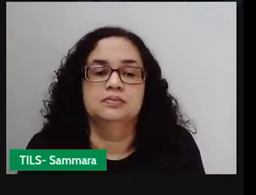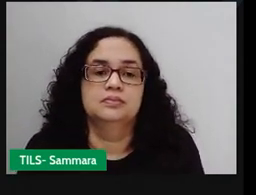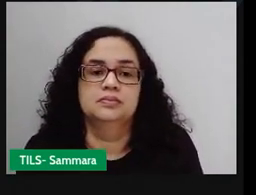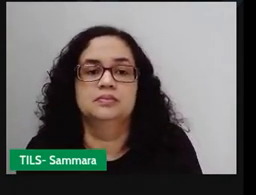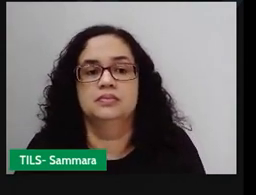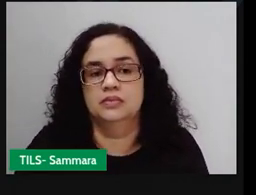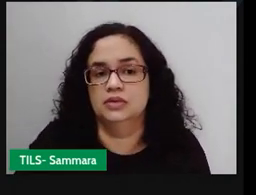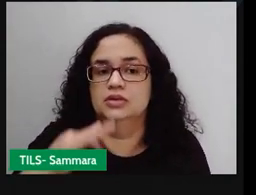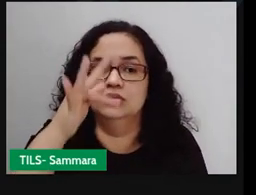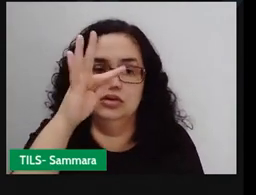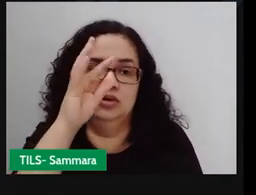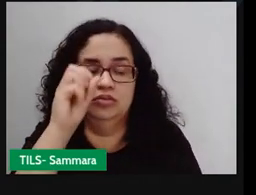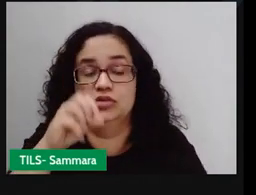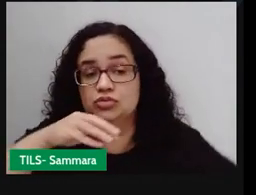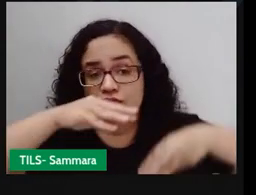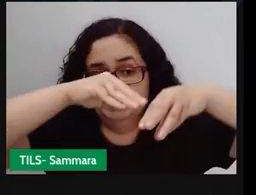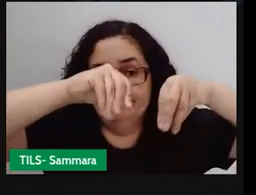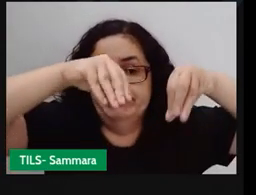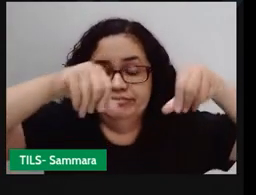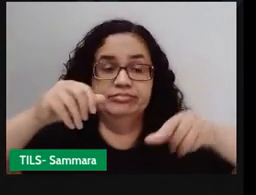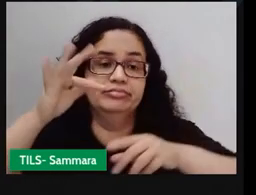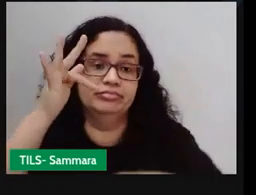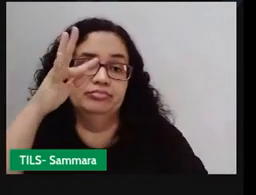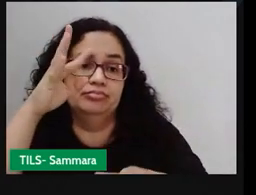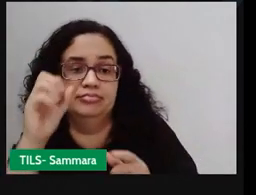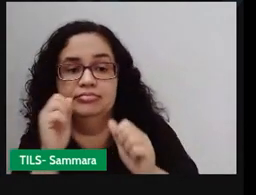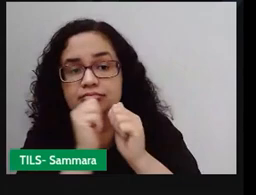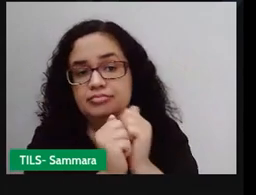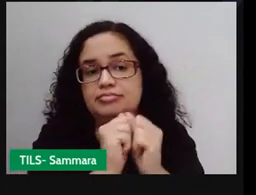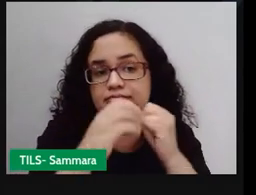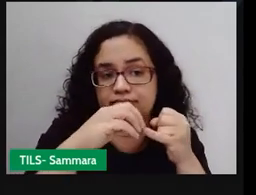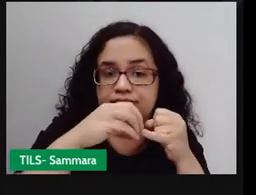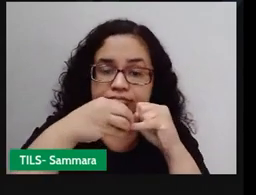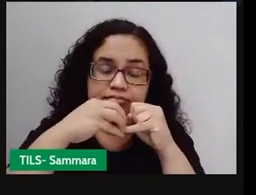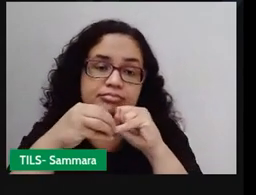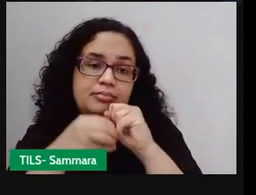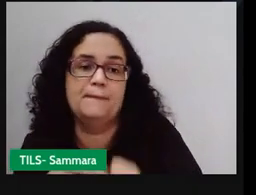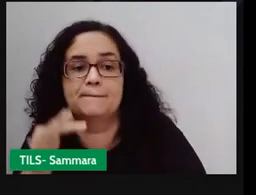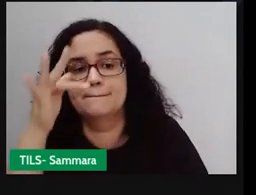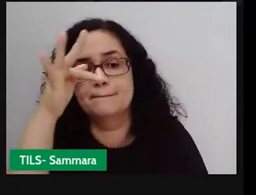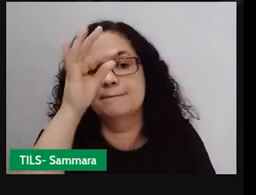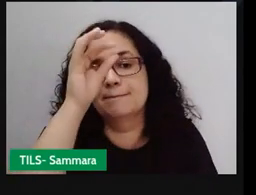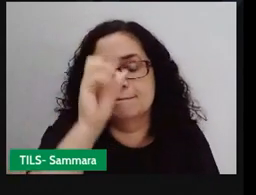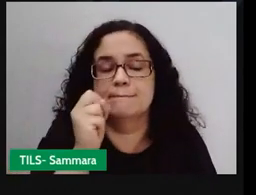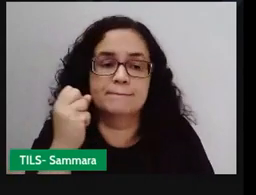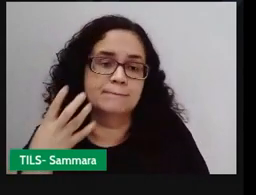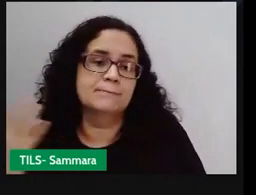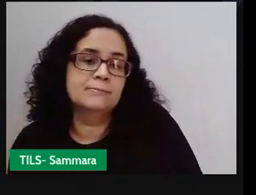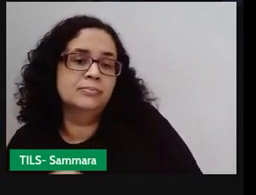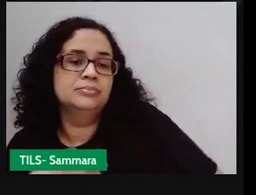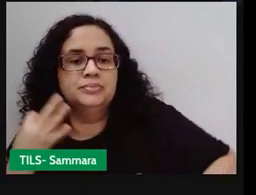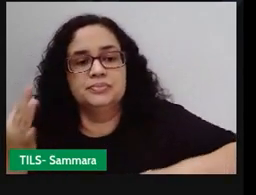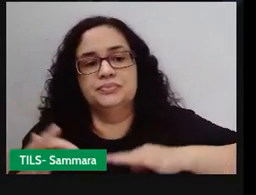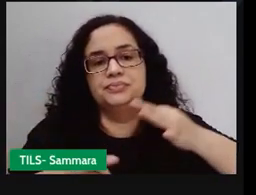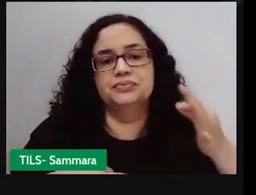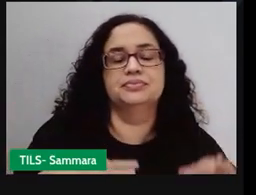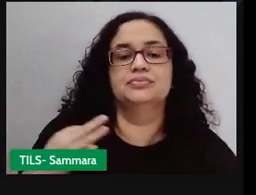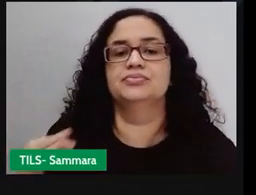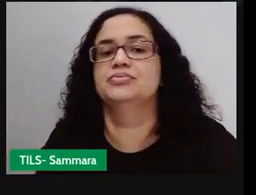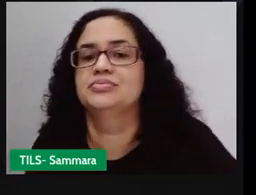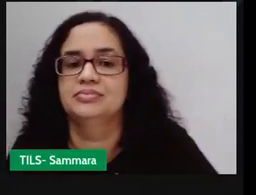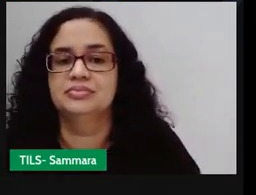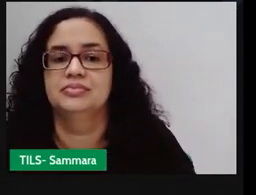Feira de farinha, feira de feijão, feira de carinho, feira de paixão. Olha a